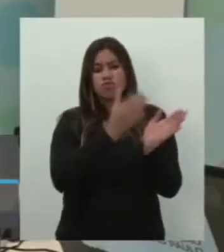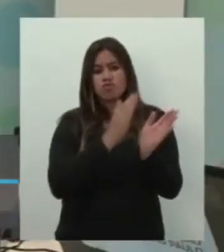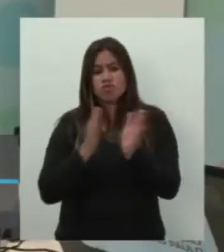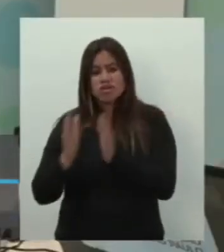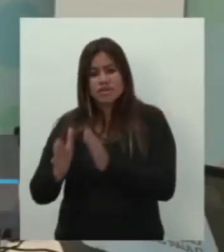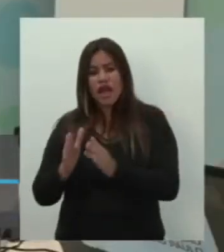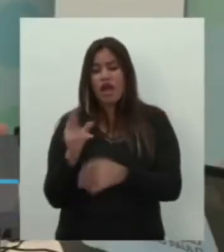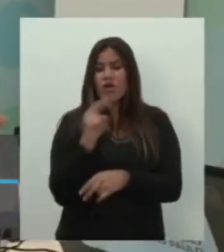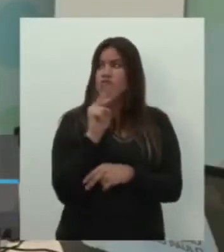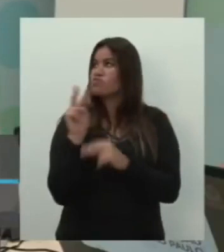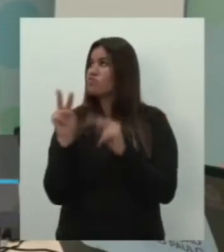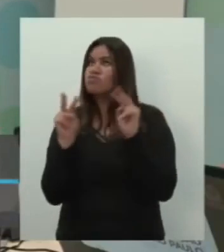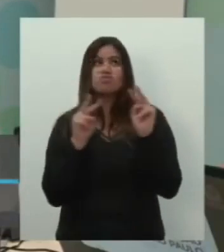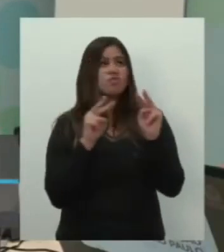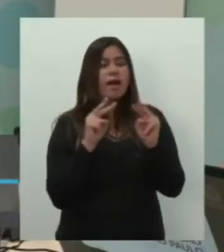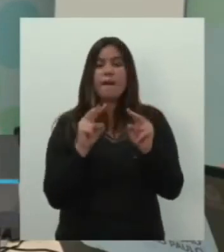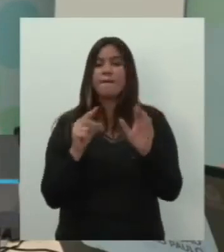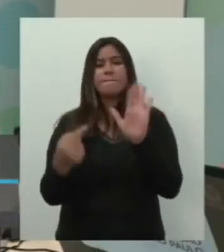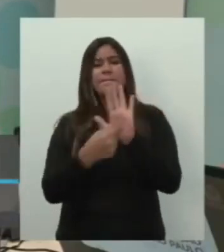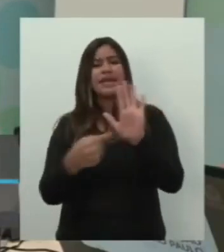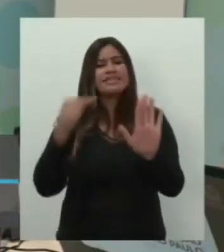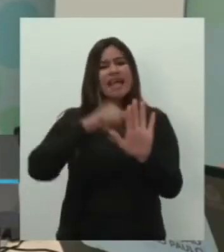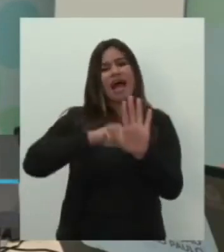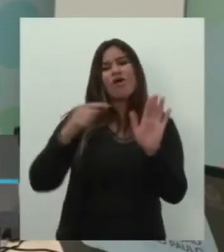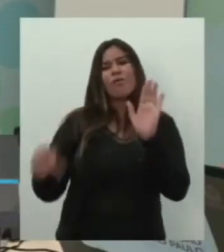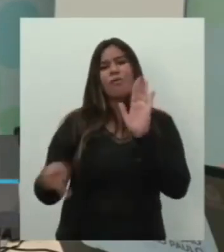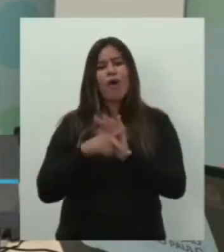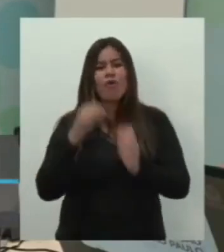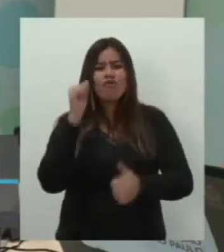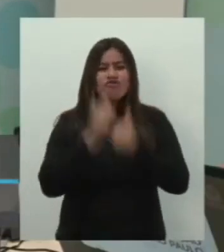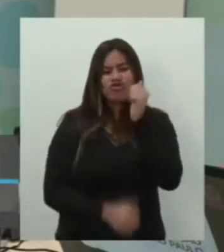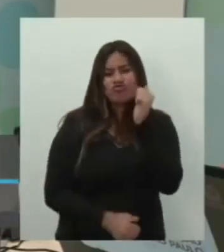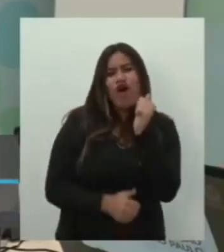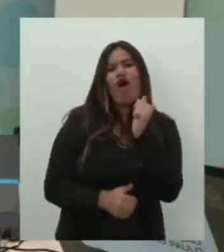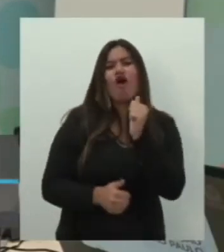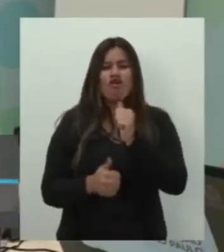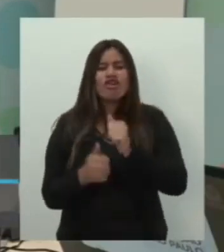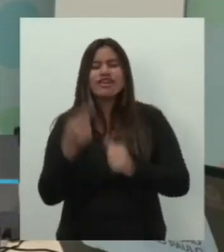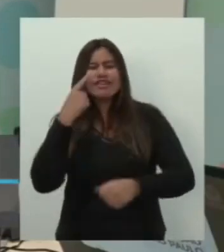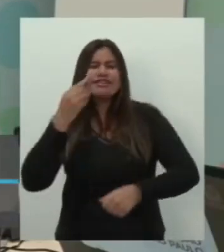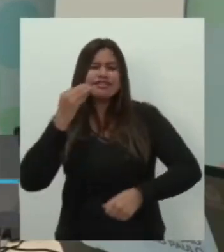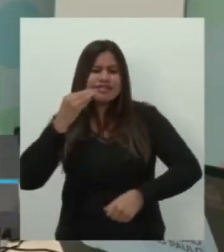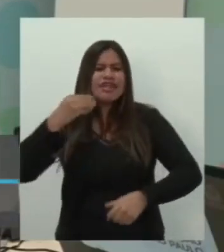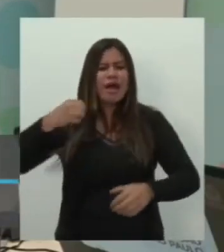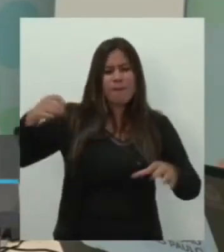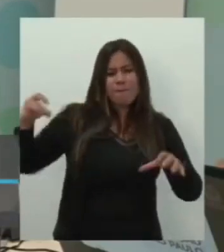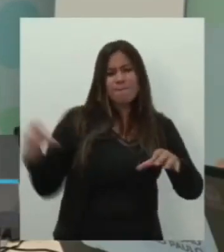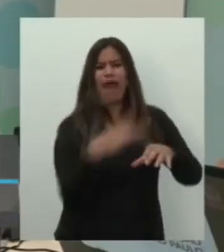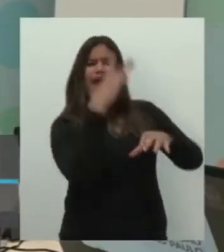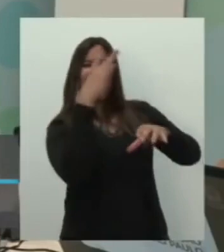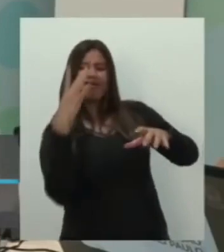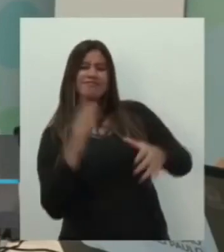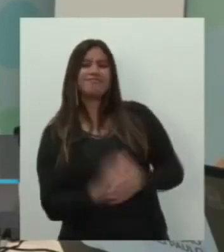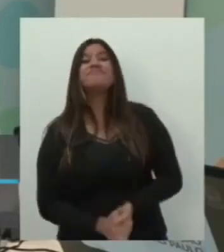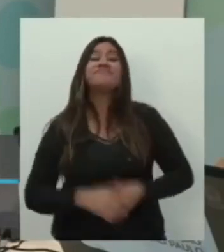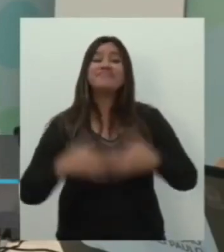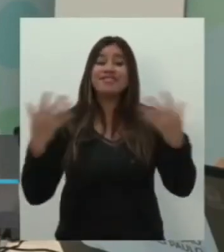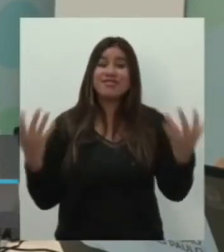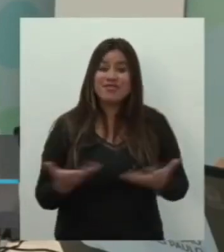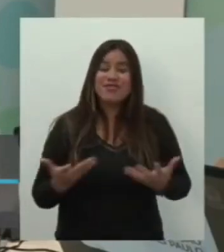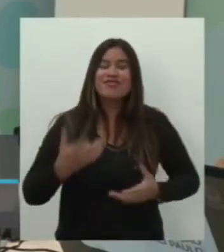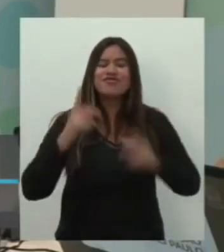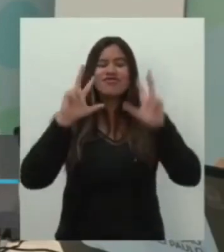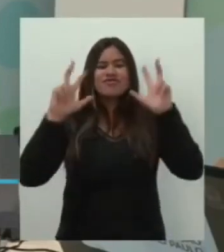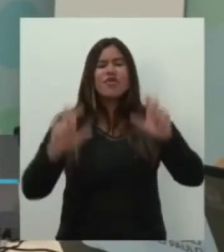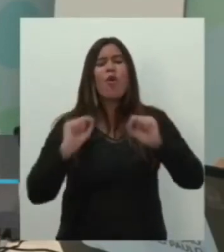chão, olhar, usando metáfora de futebol, né, colocar a bola no chão e tocar o jogo. Então, qual é o título da aula de hoje, professora? Então vamos